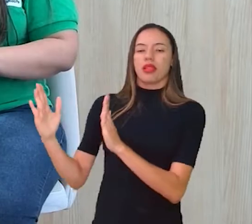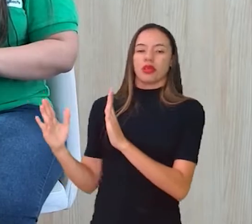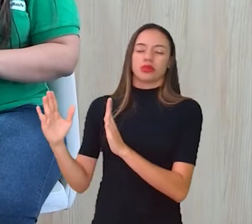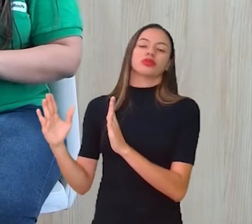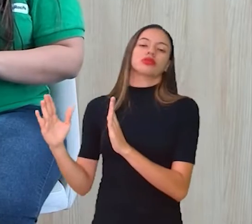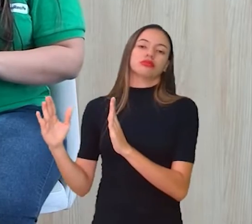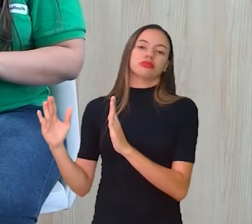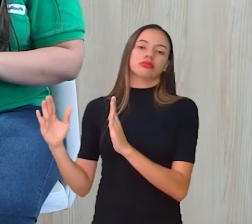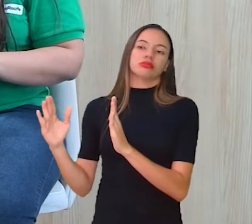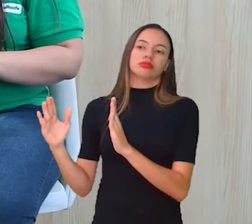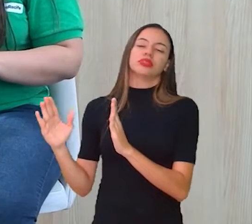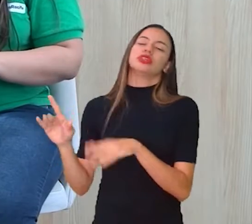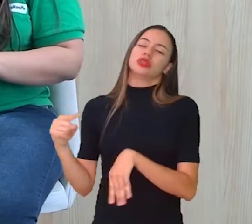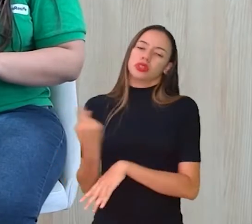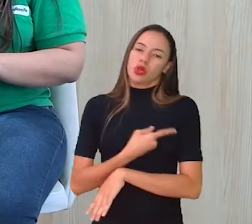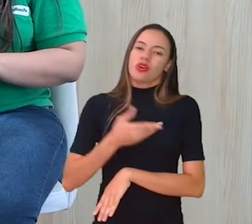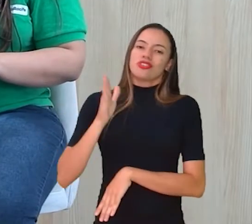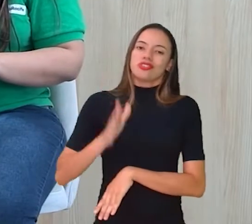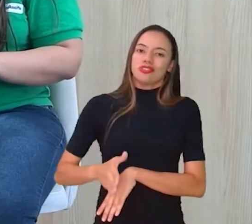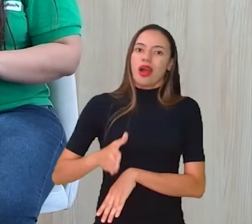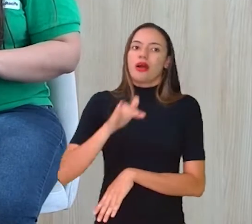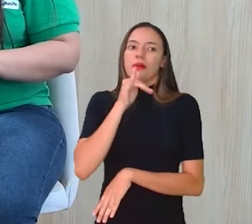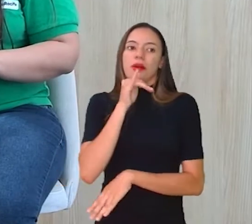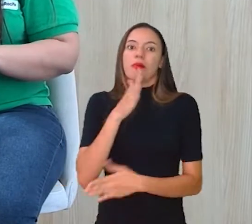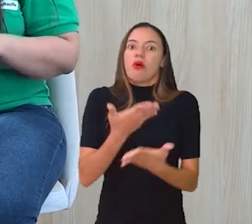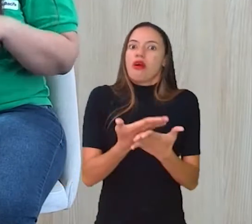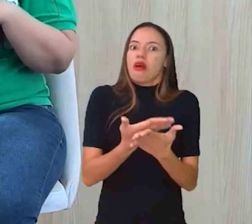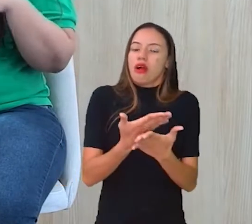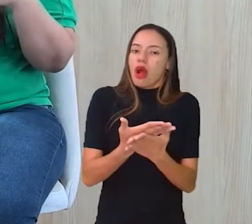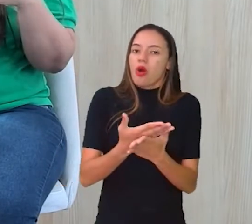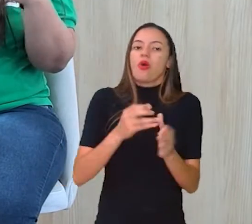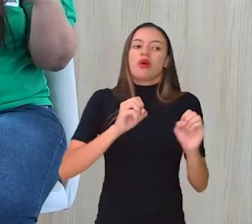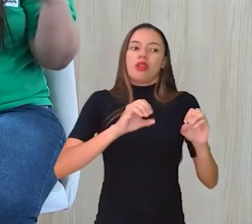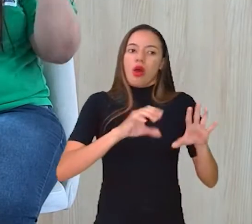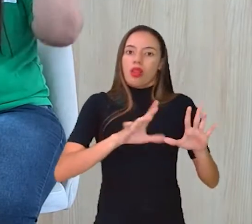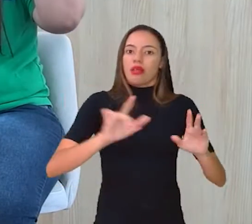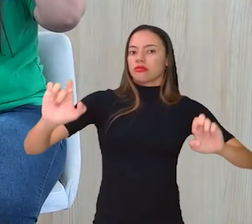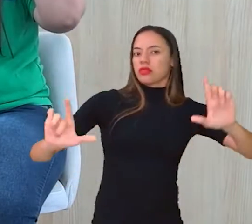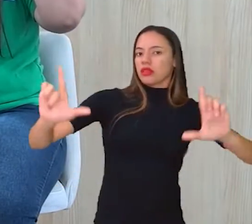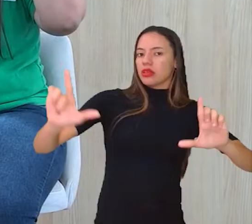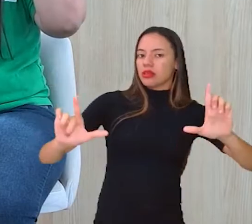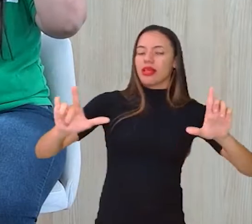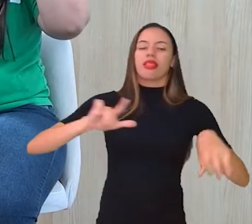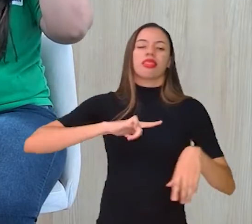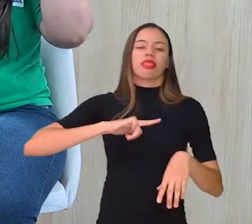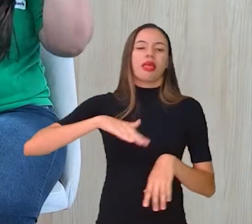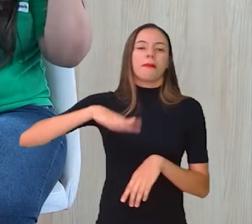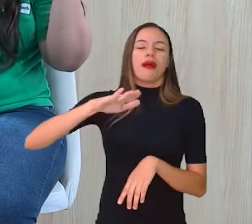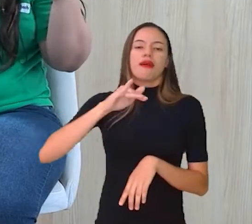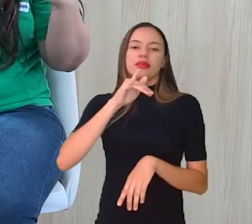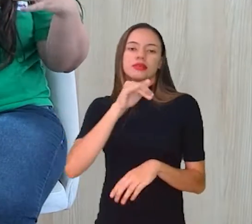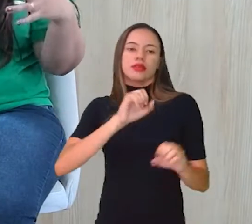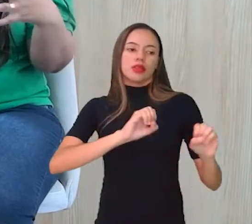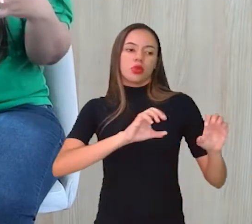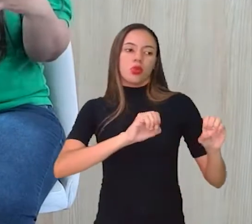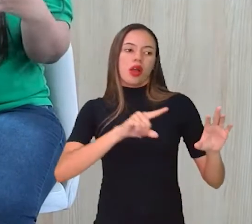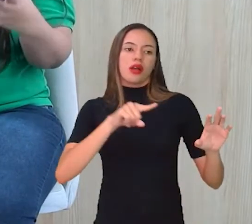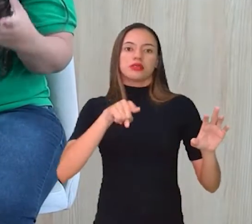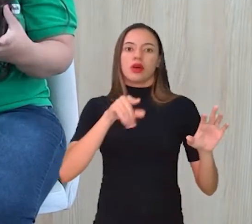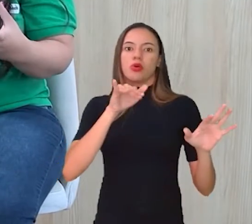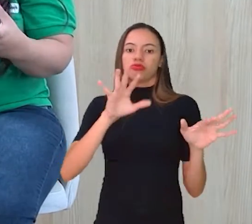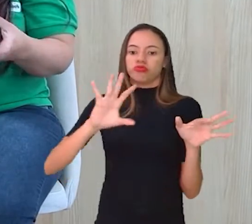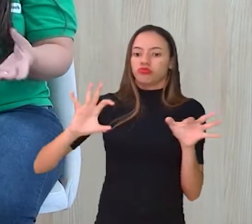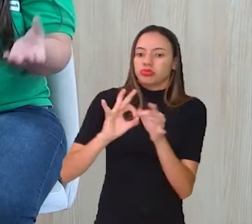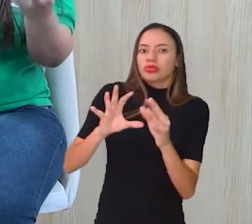já está tendo aulas aqui pela televisão, a gente já tem muito mais a educação com a tecnologia, dentro